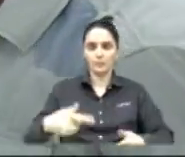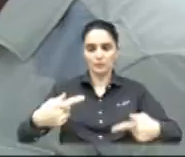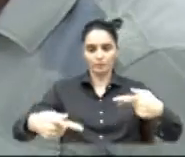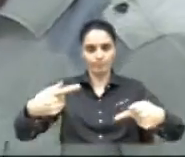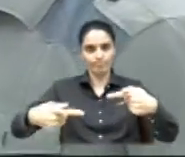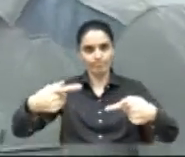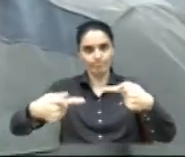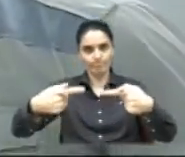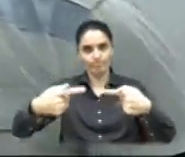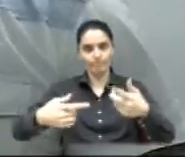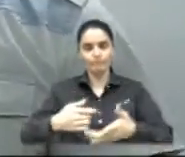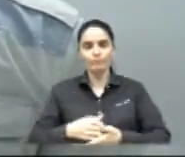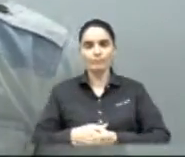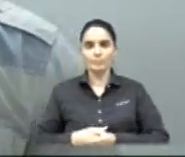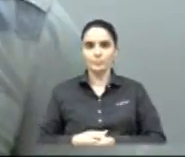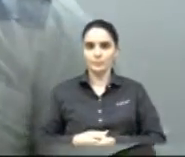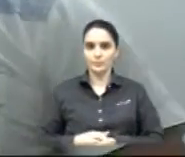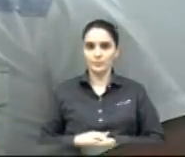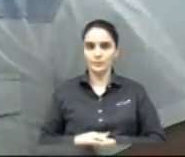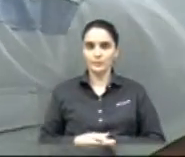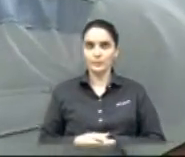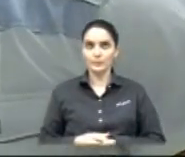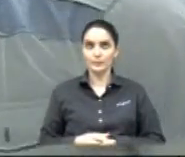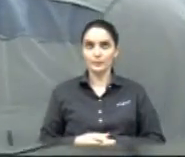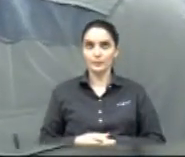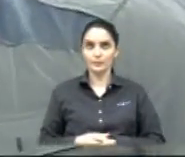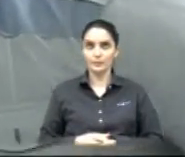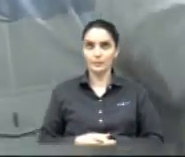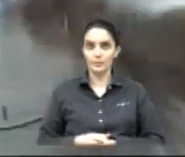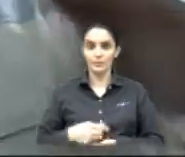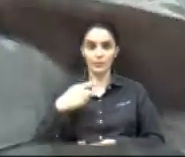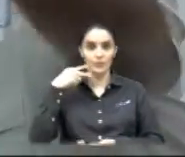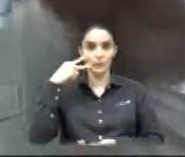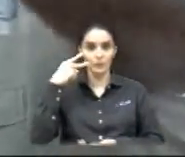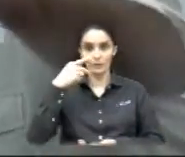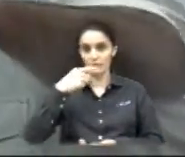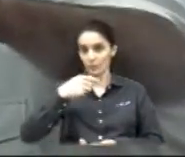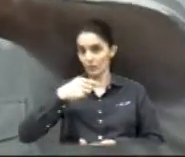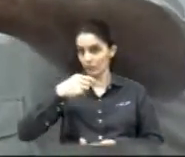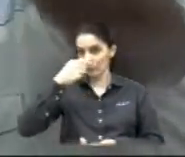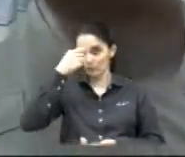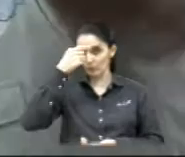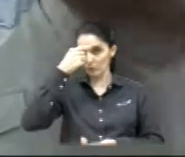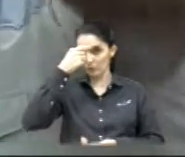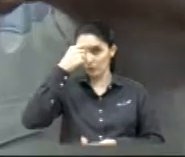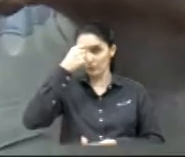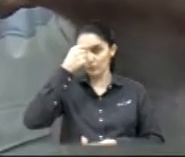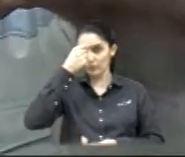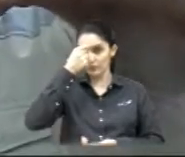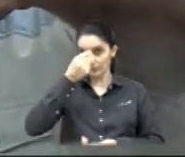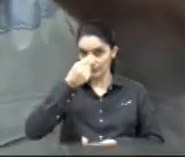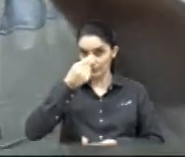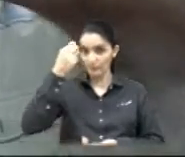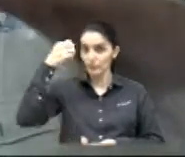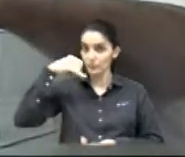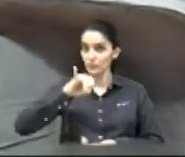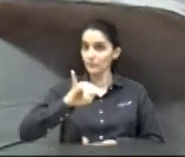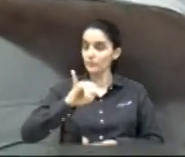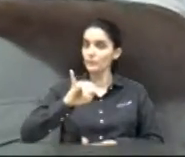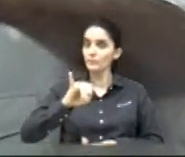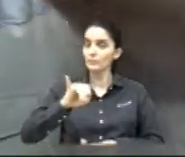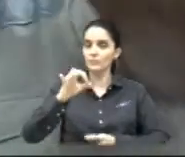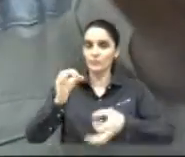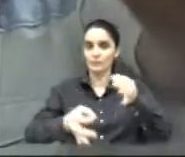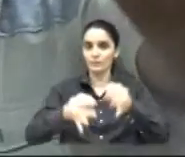E nós defendemos, e aqui vereador Jorge de Freitas, se porventura a Justiça Federal